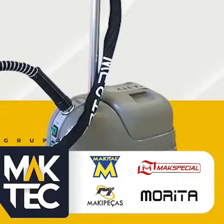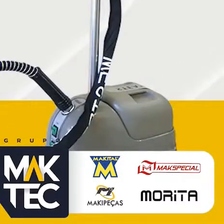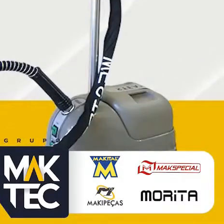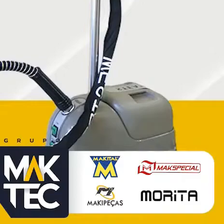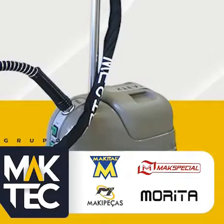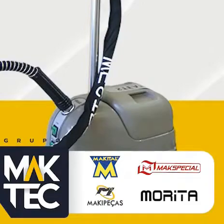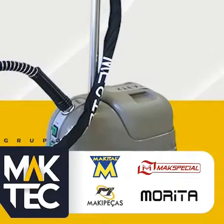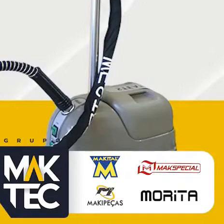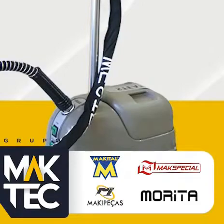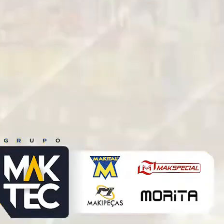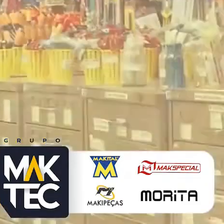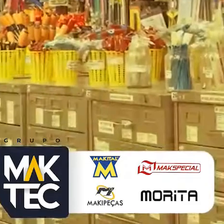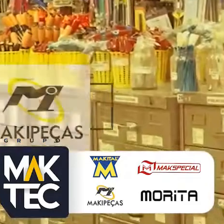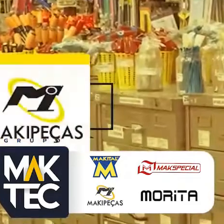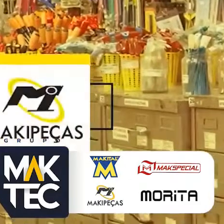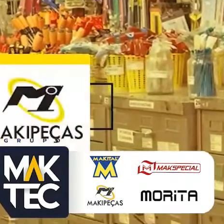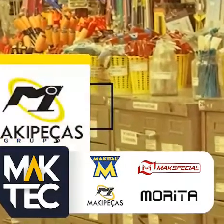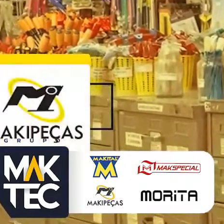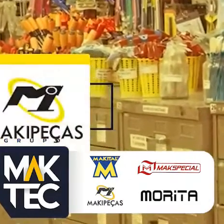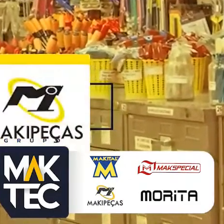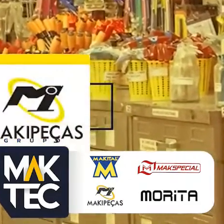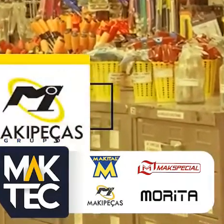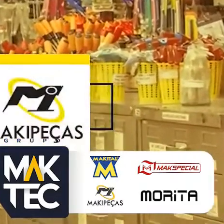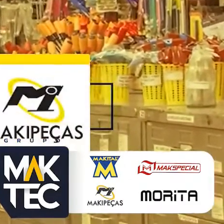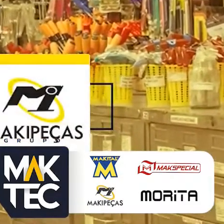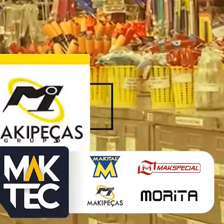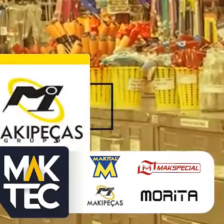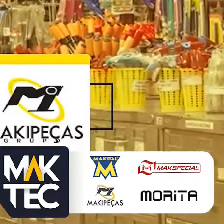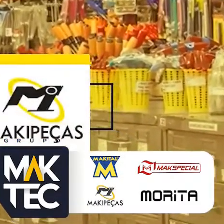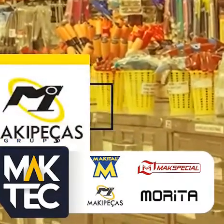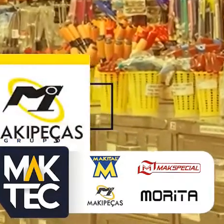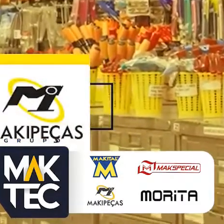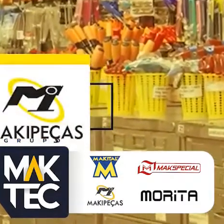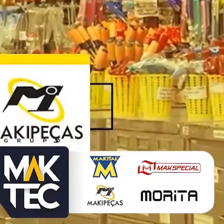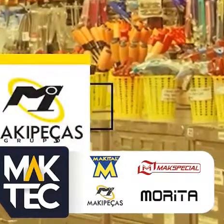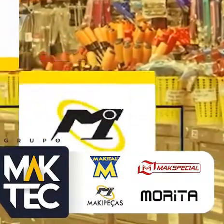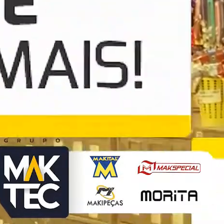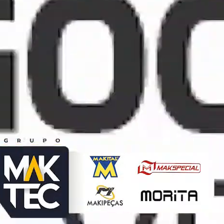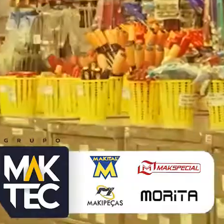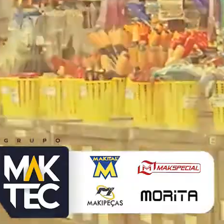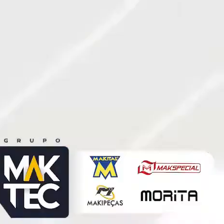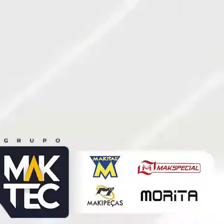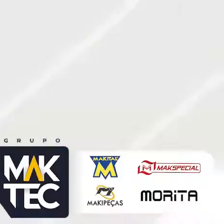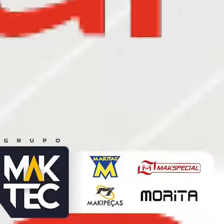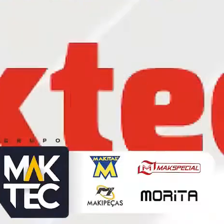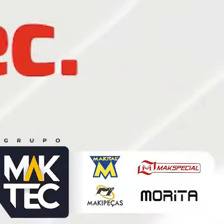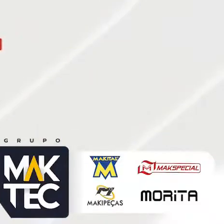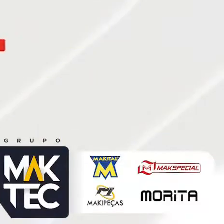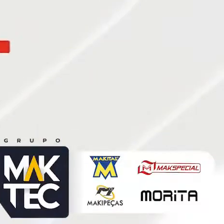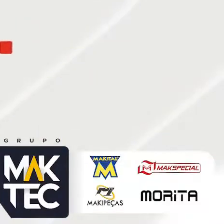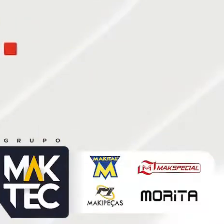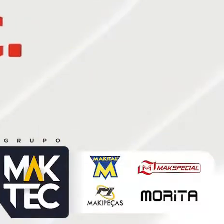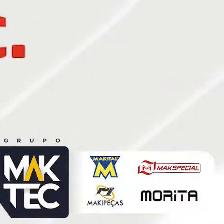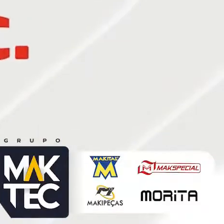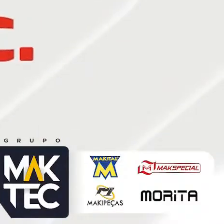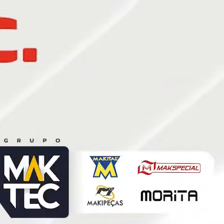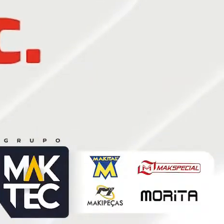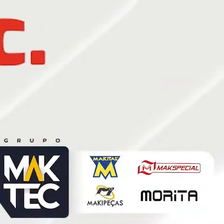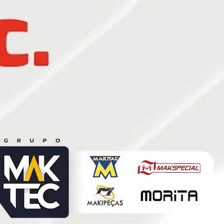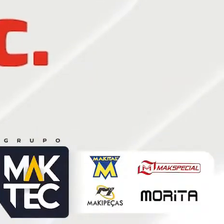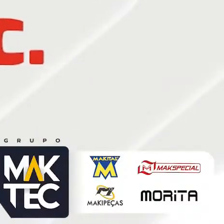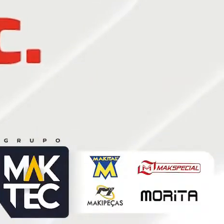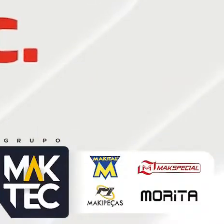com as melhores condições de pagamento do mercado. Invista no seu negócio e produza cada vez mais. Em breve